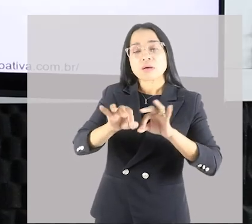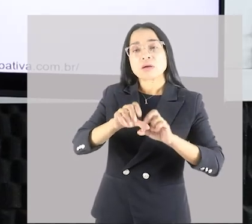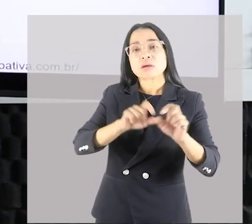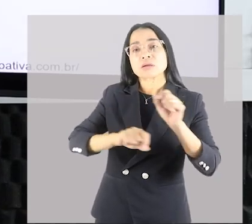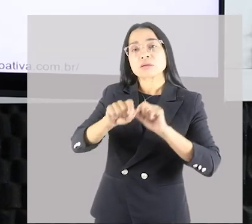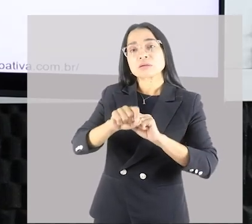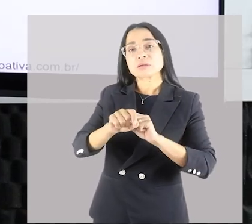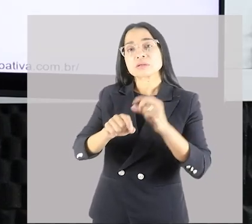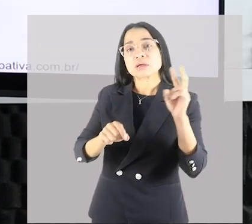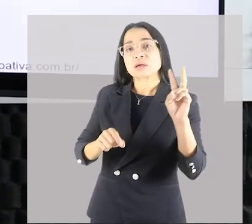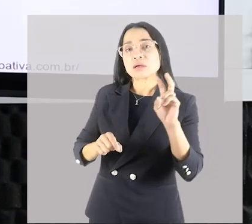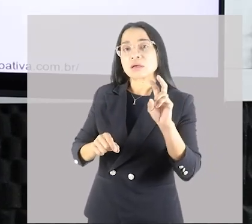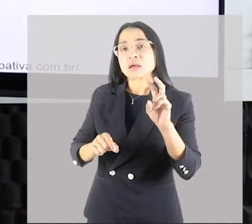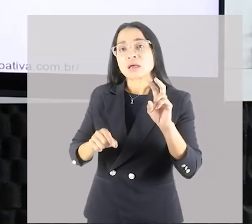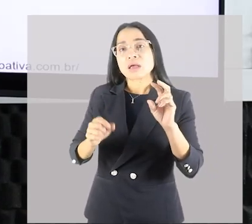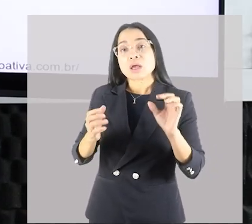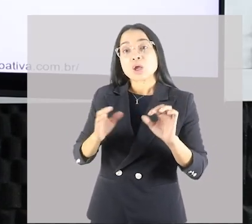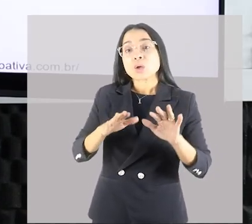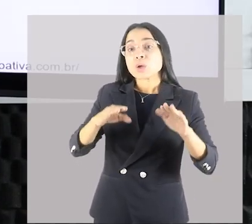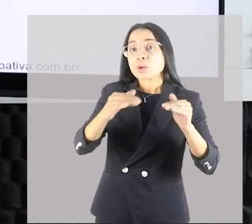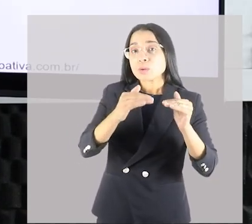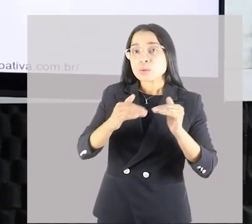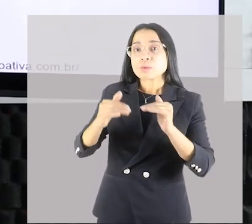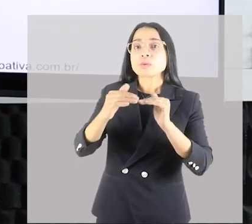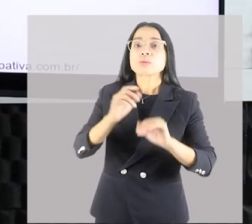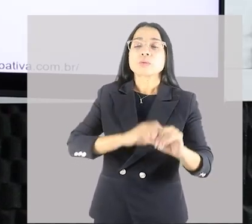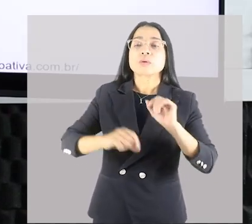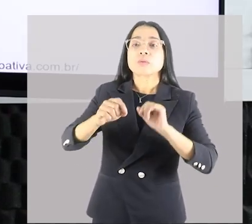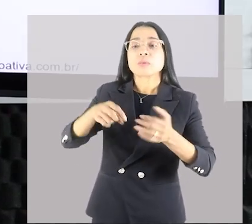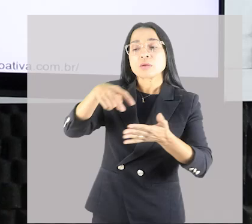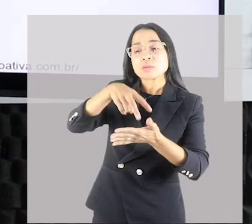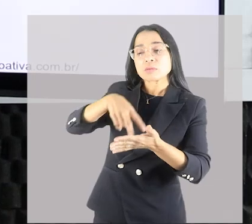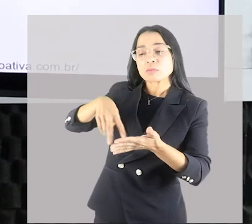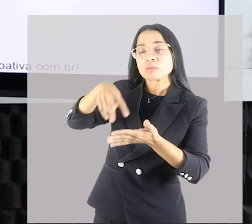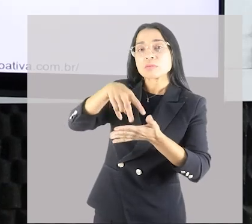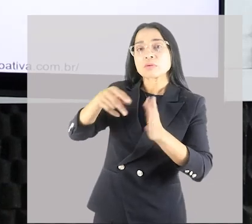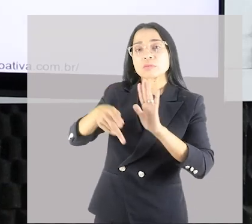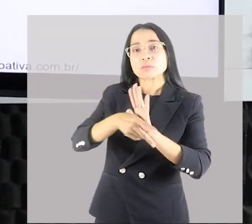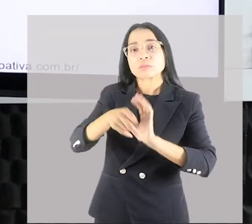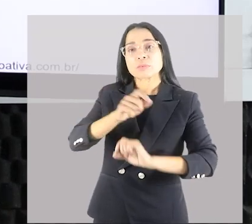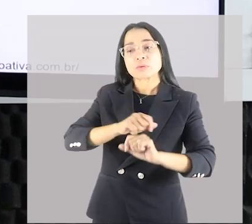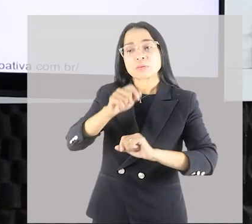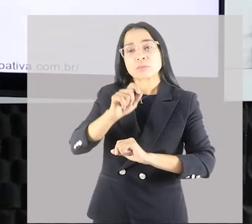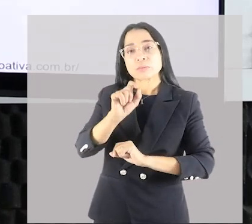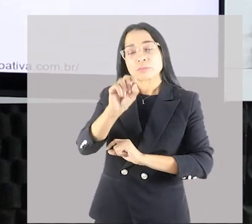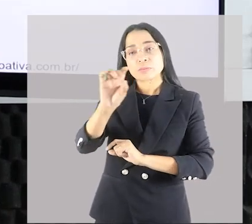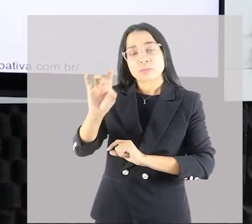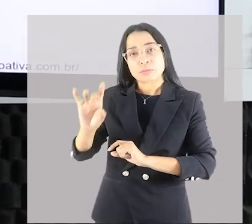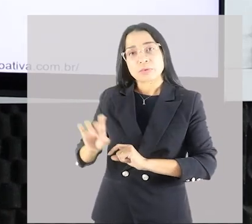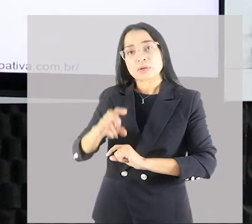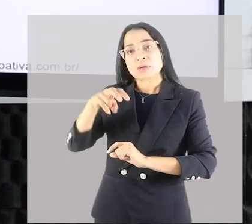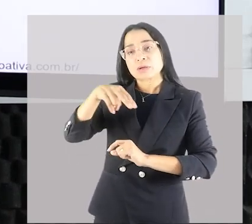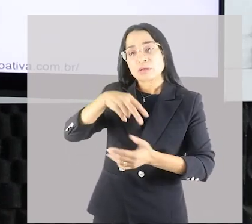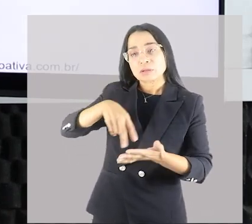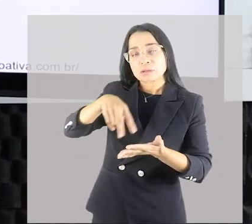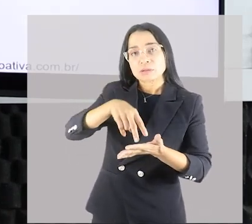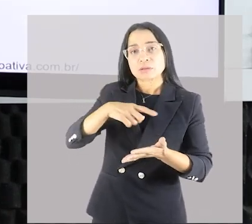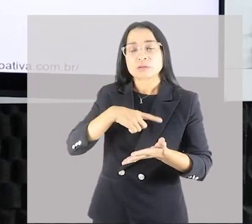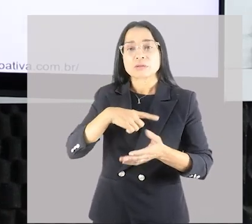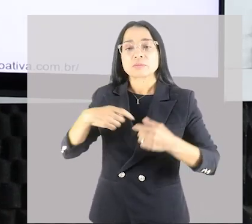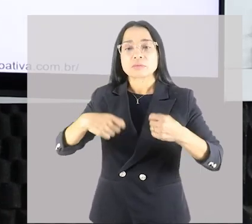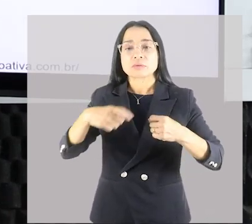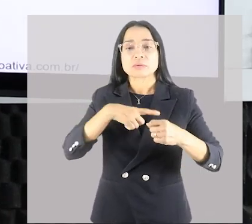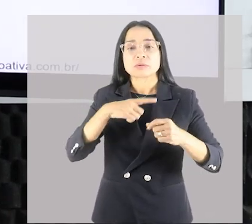executar em sincronia, tá? Os passes específicos para cada dança. Então, tem que ter